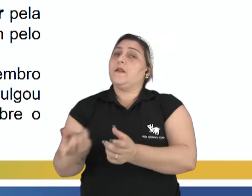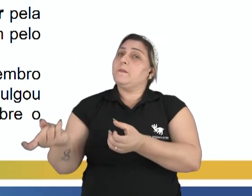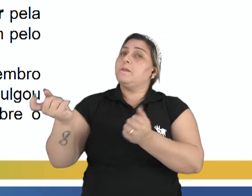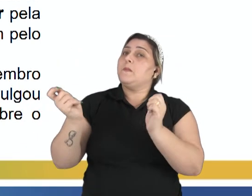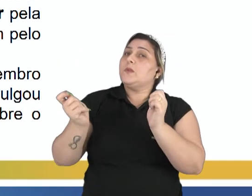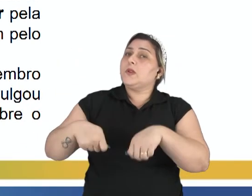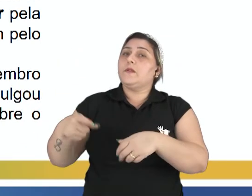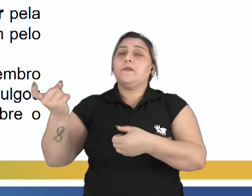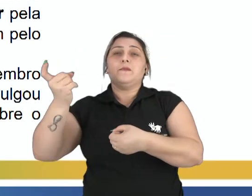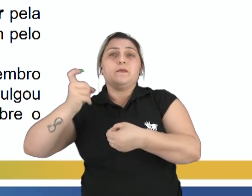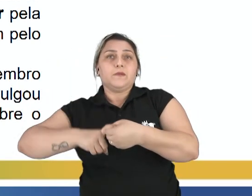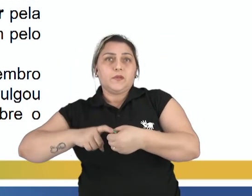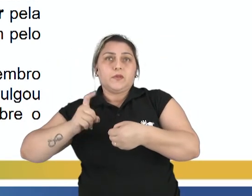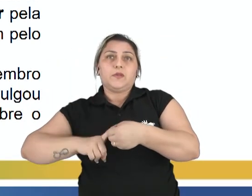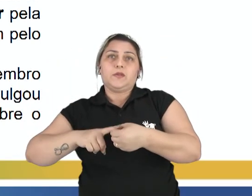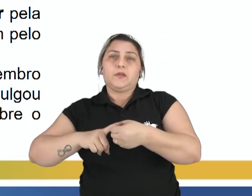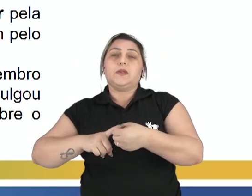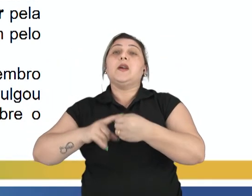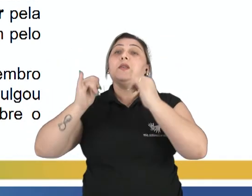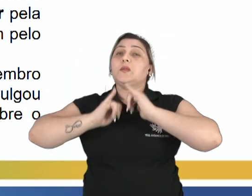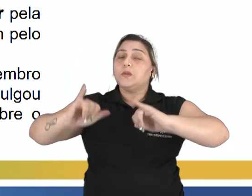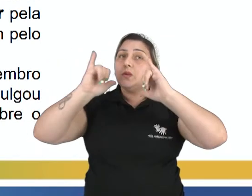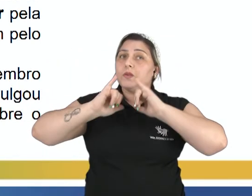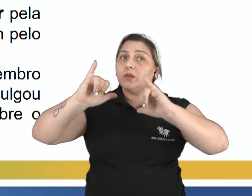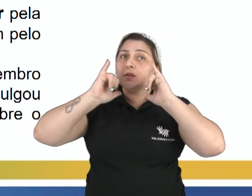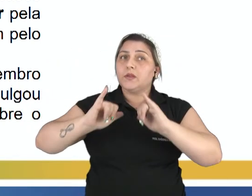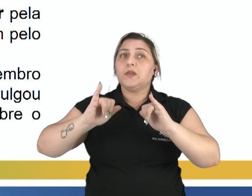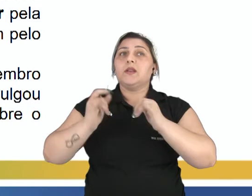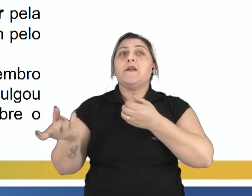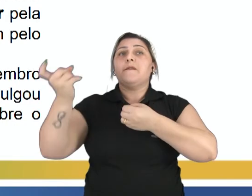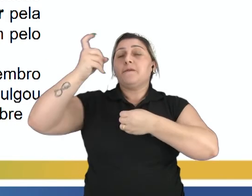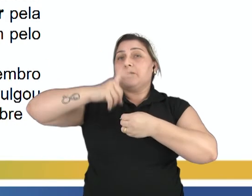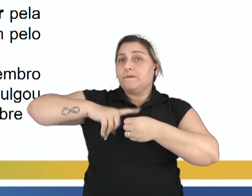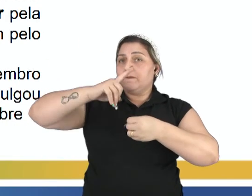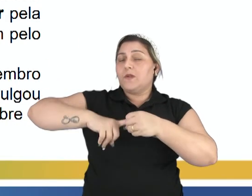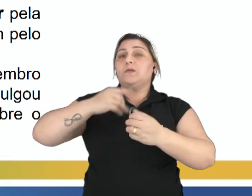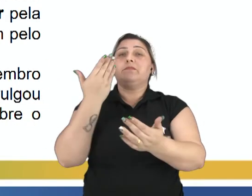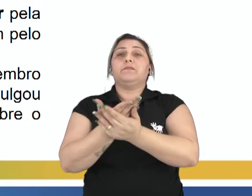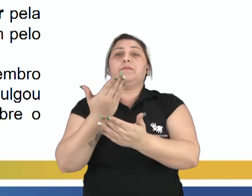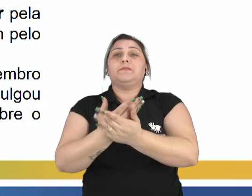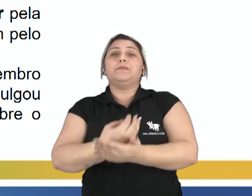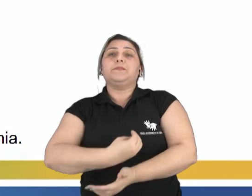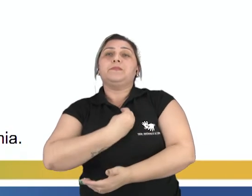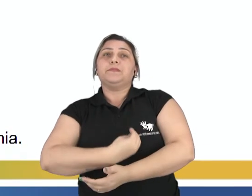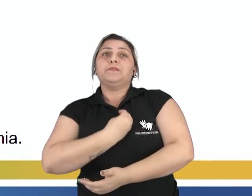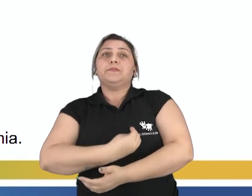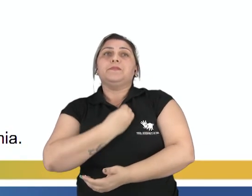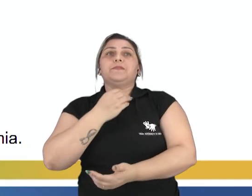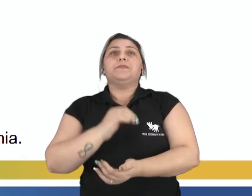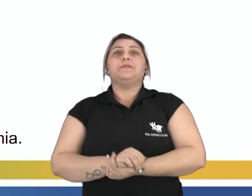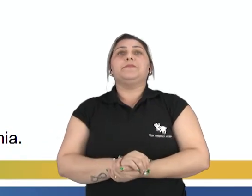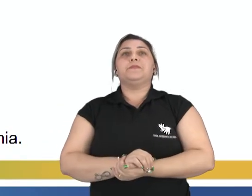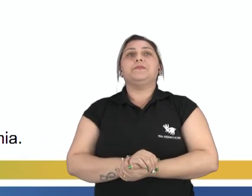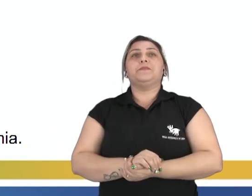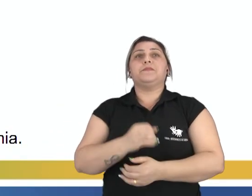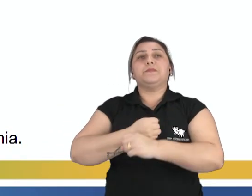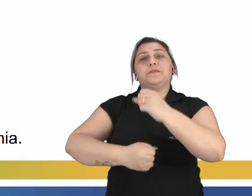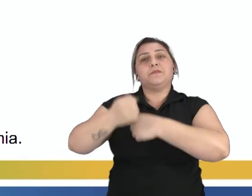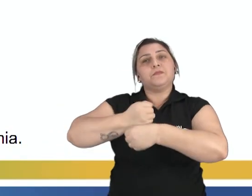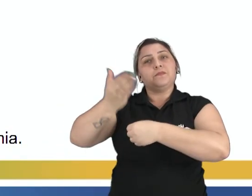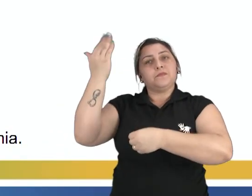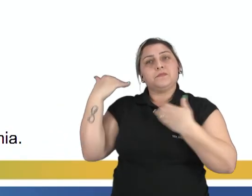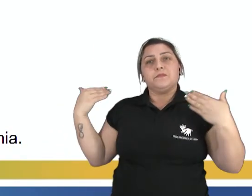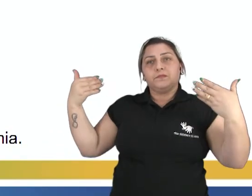retorno. Então, essa notícia está tratando aqui basicamente do retorno das aulas presenciais, dita, né, do ano passado para